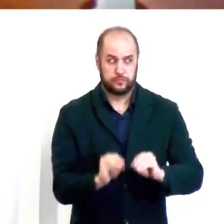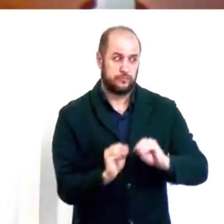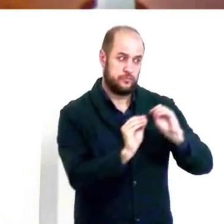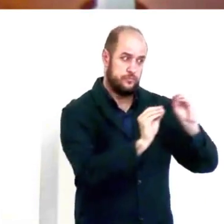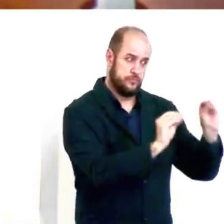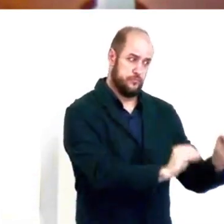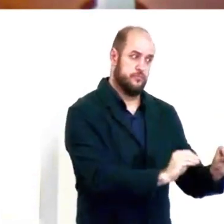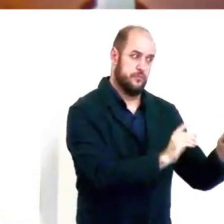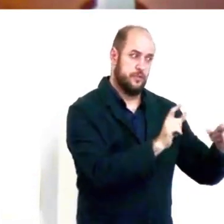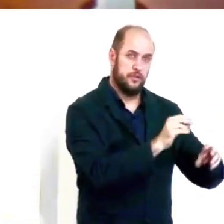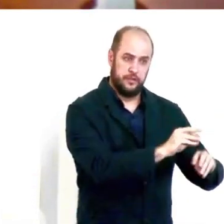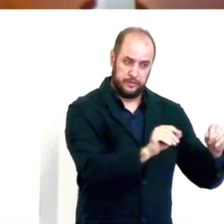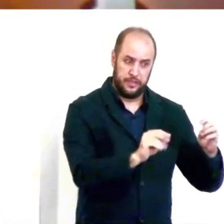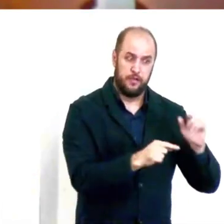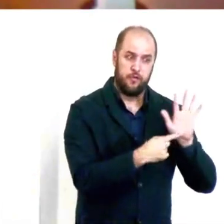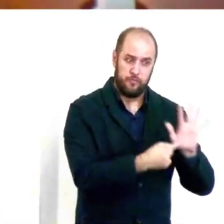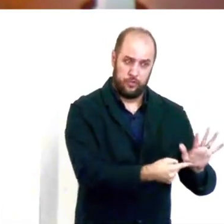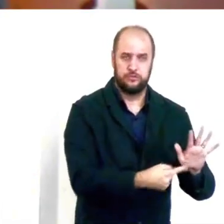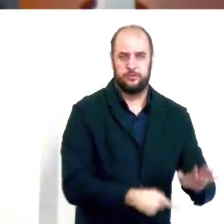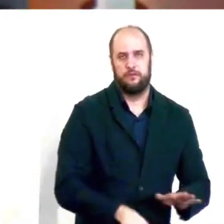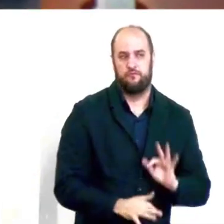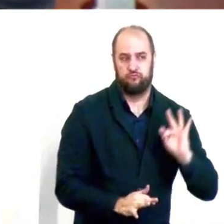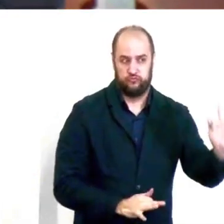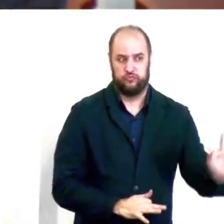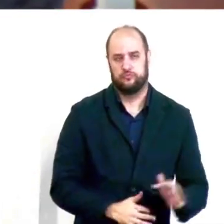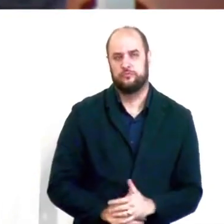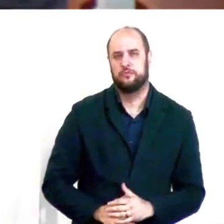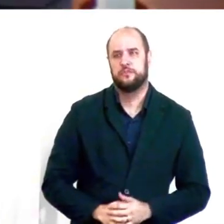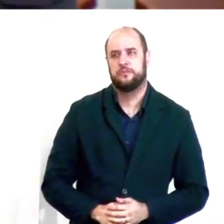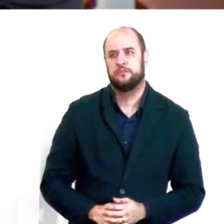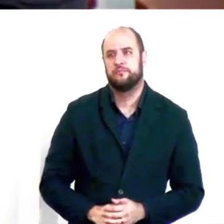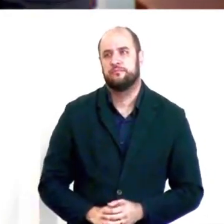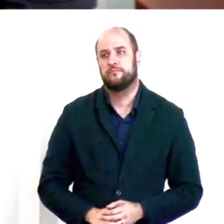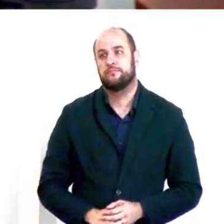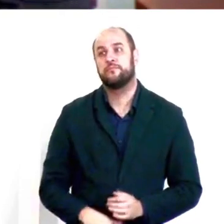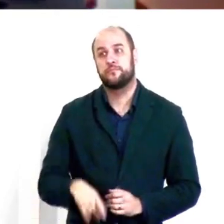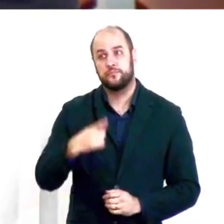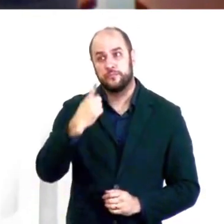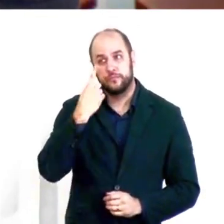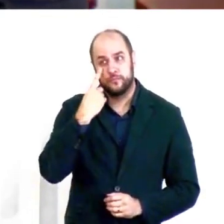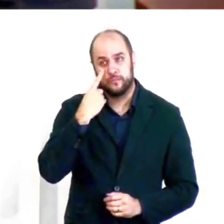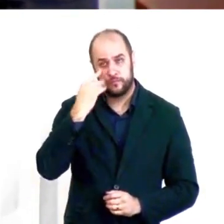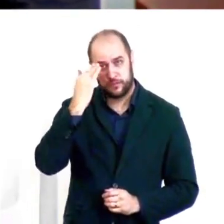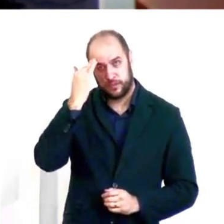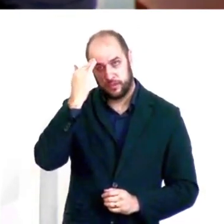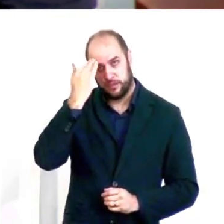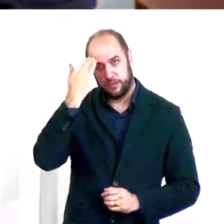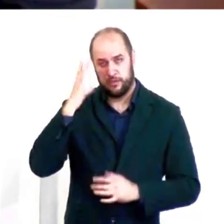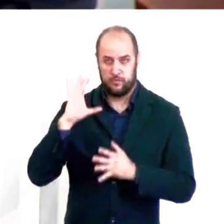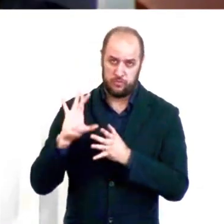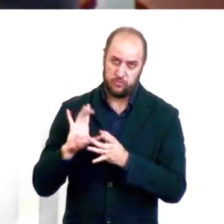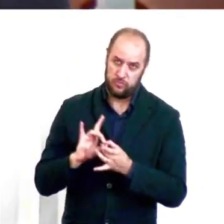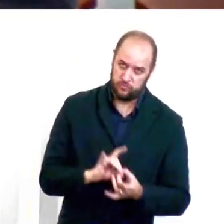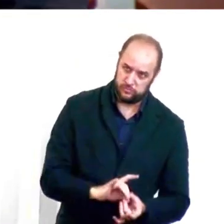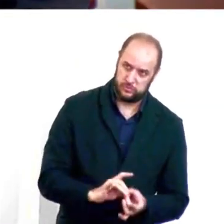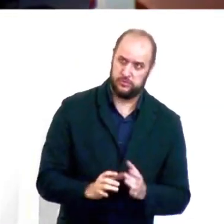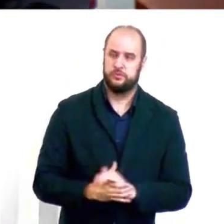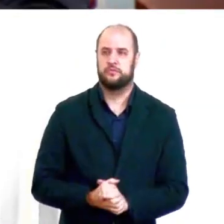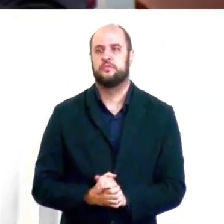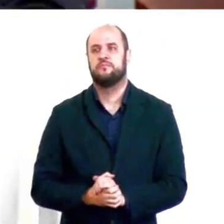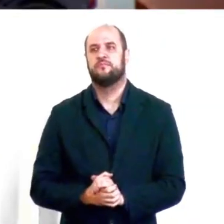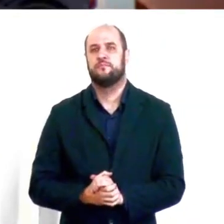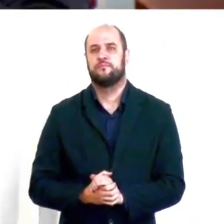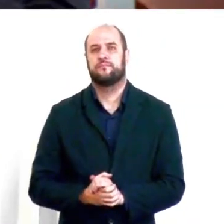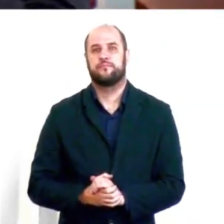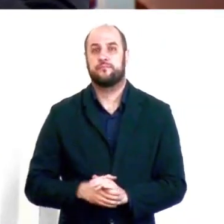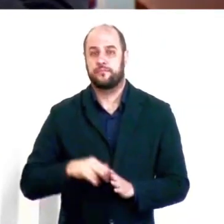terra que te mostrarei. Vamos tentar aqui entender um pouco o texto. O fluxo do texto às